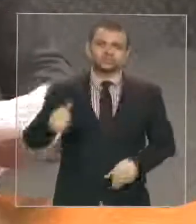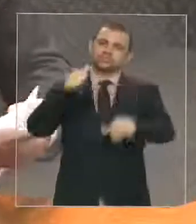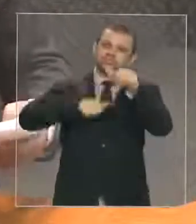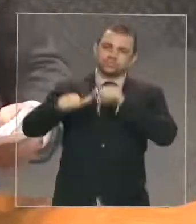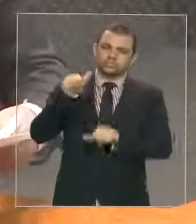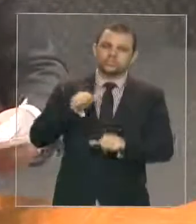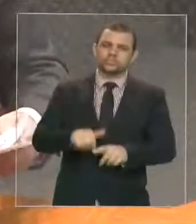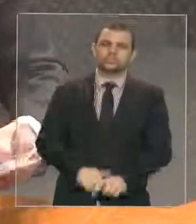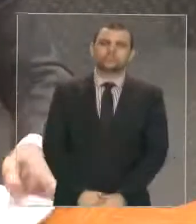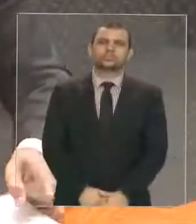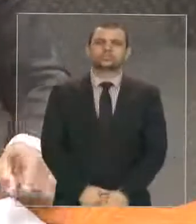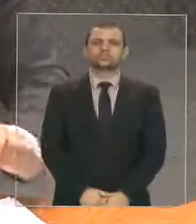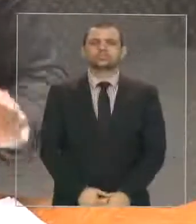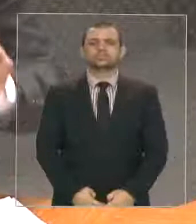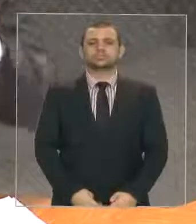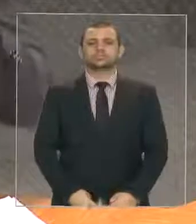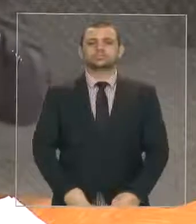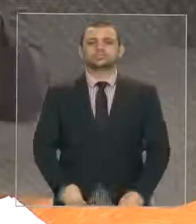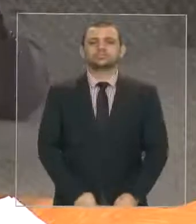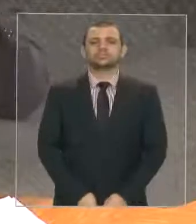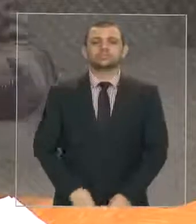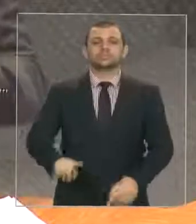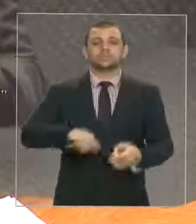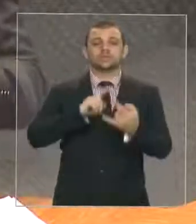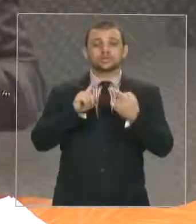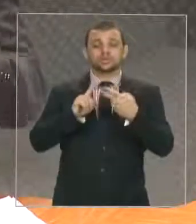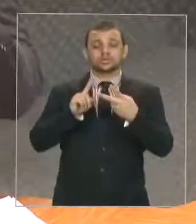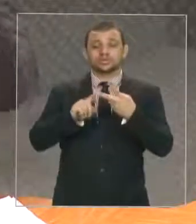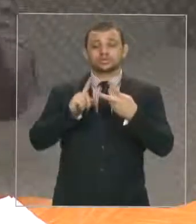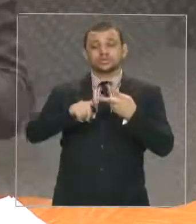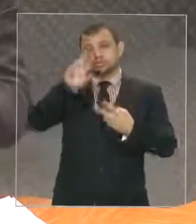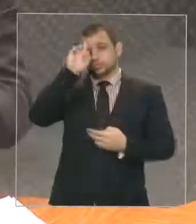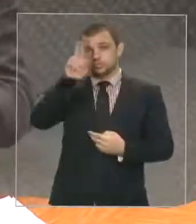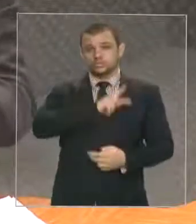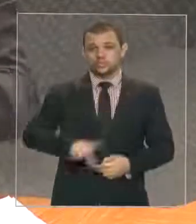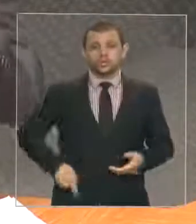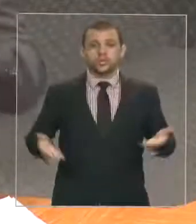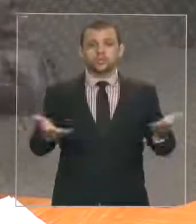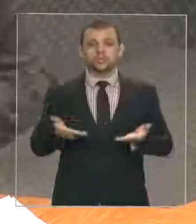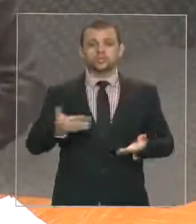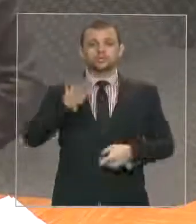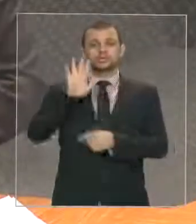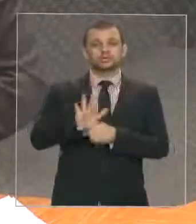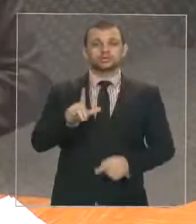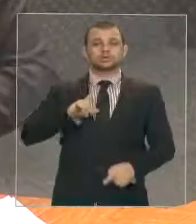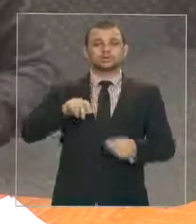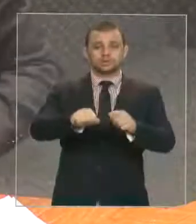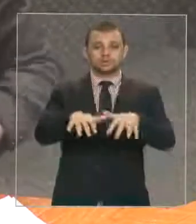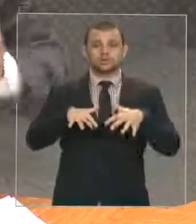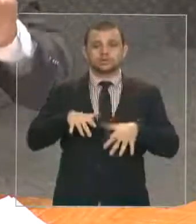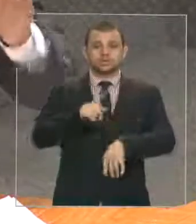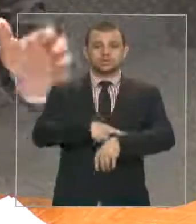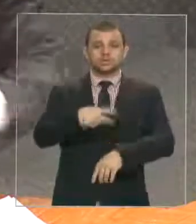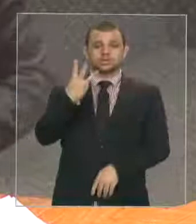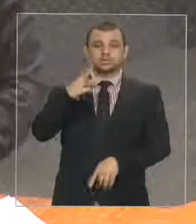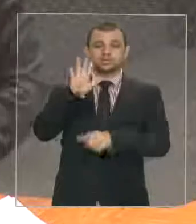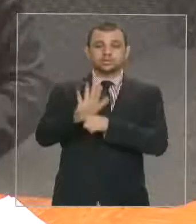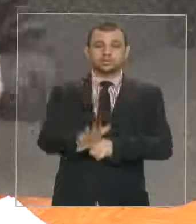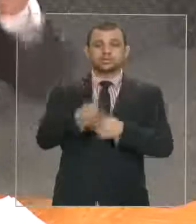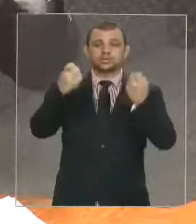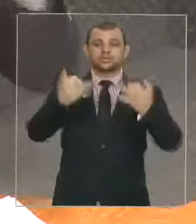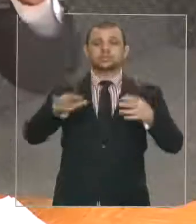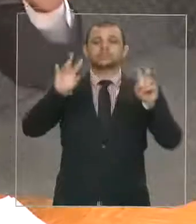aumento. Segundo, senhor presidente, teremos uma audiência hoje à tarde, a partir das 15 horas, para tratar da situação dos